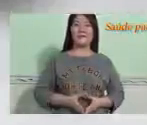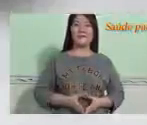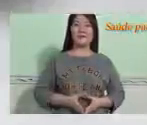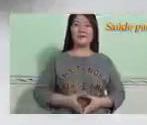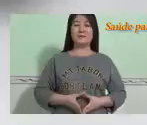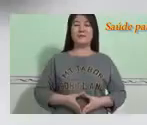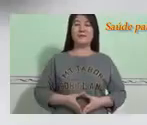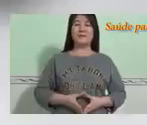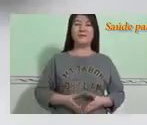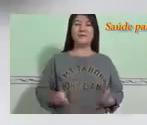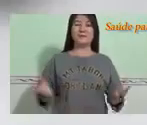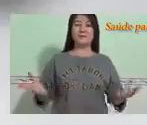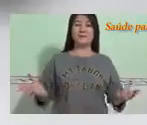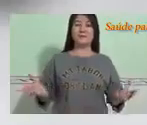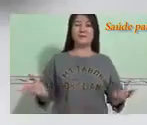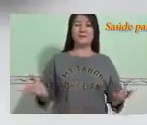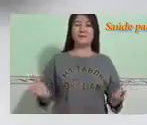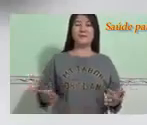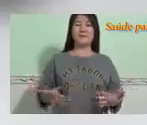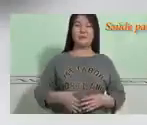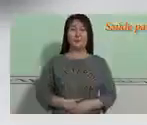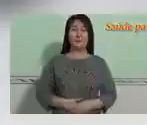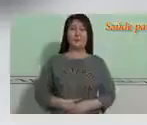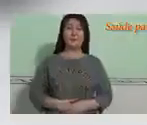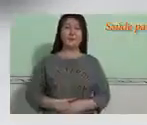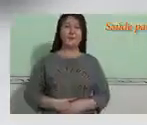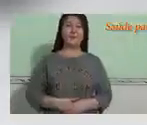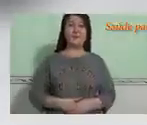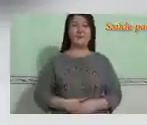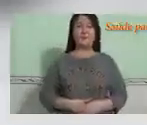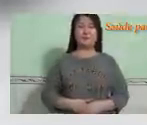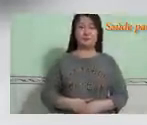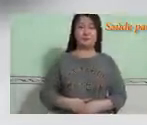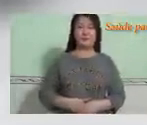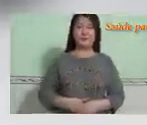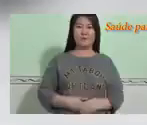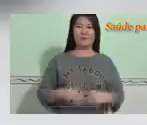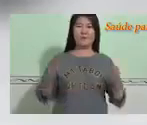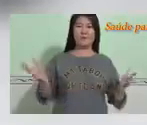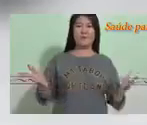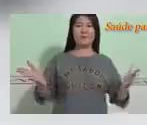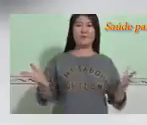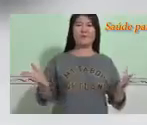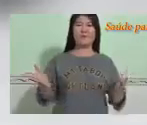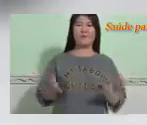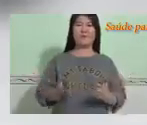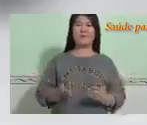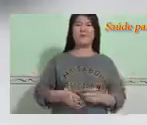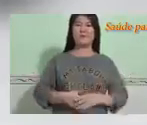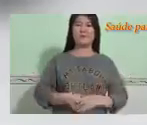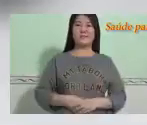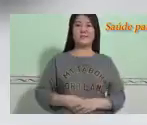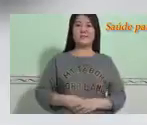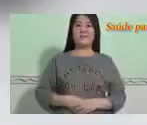ATUODSANGUE. As informações relacionadas ao comportamento de risco, vírgula, como compartilhamento de agulhas e seringas ou relações